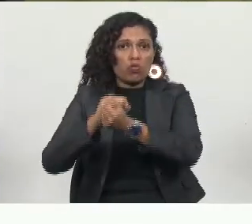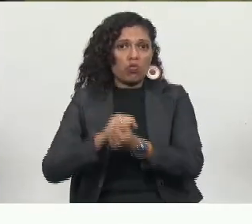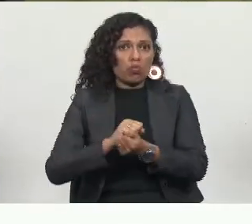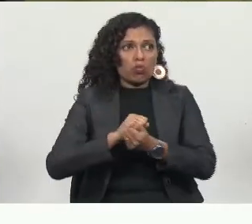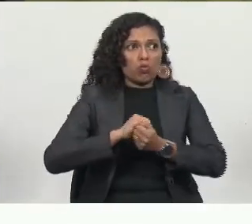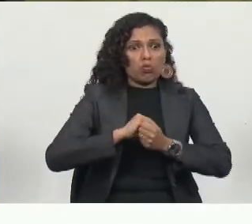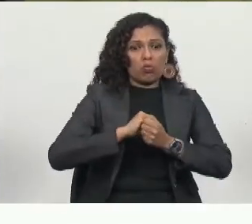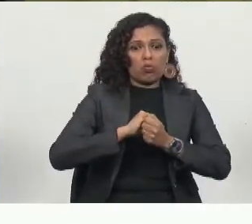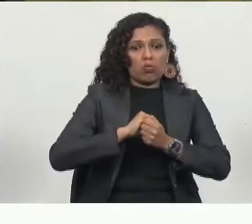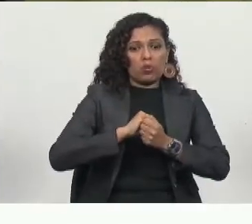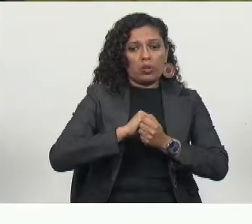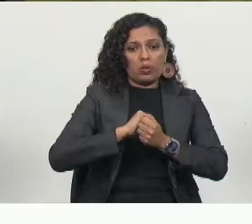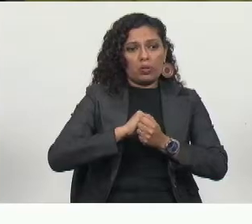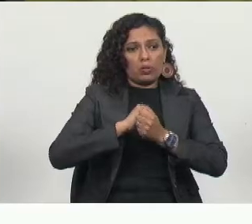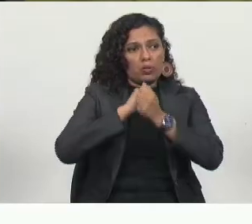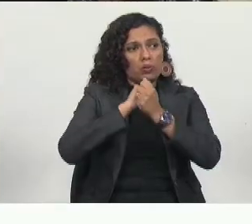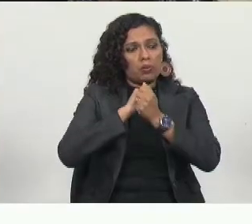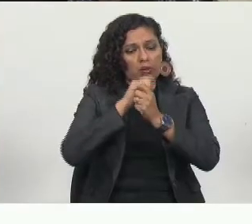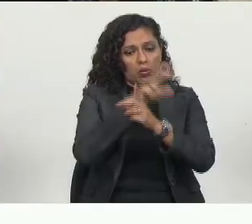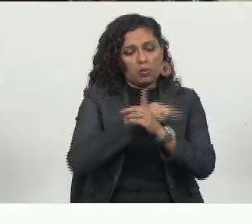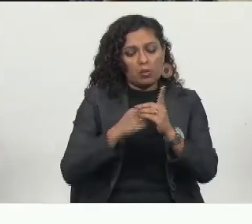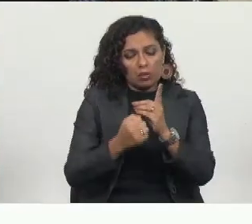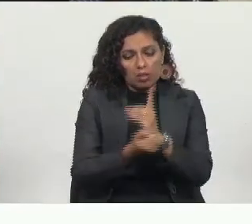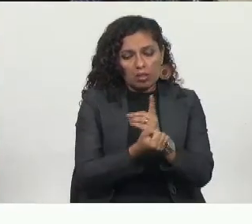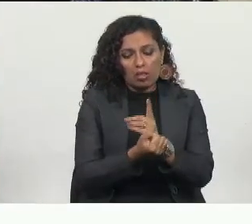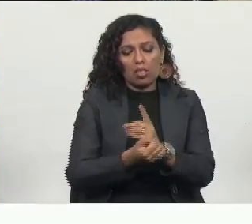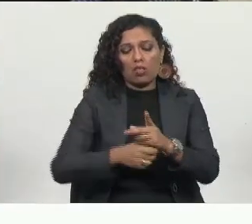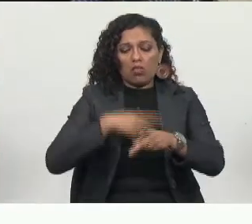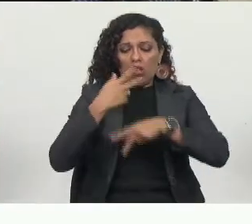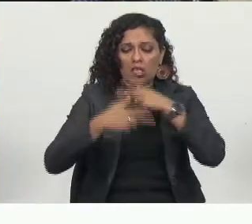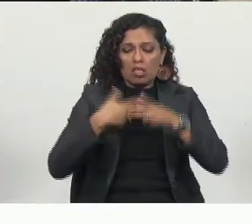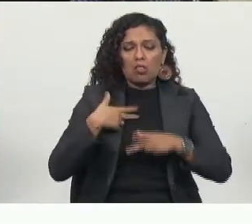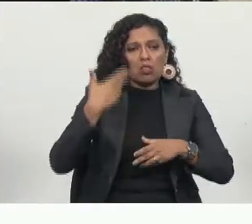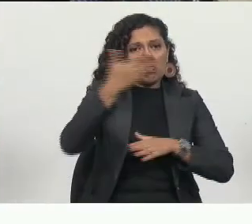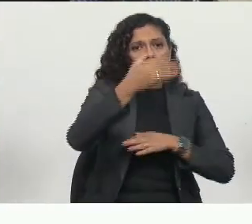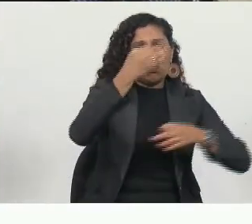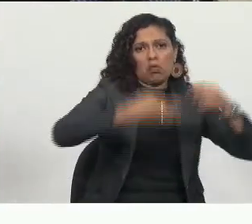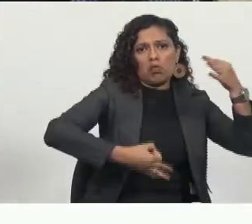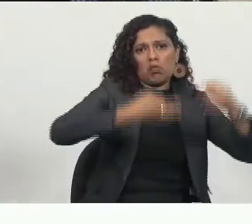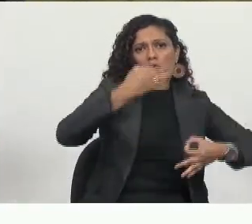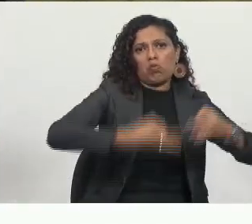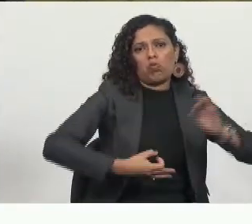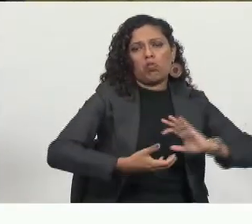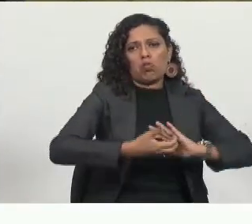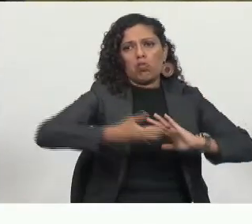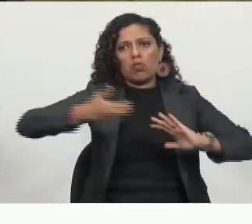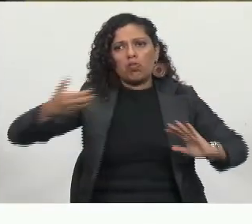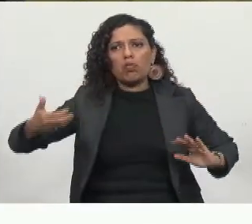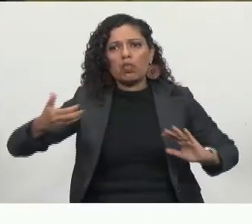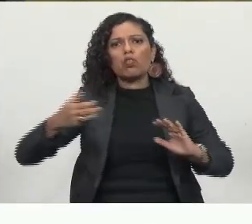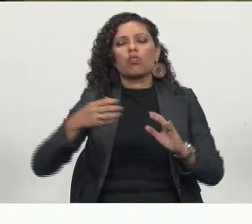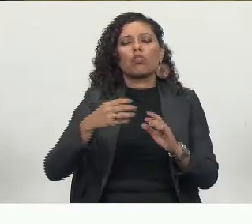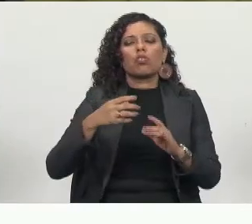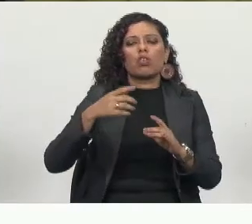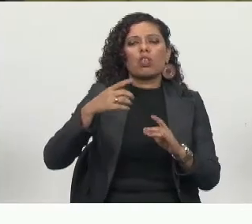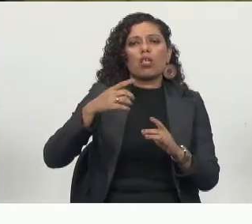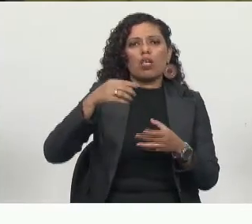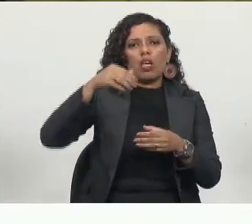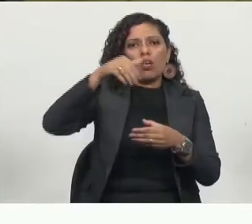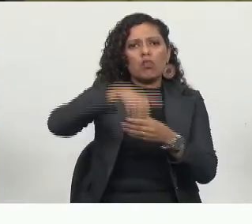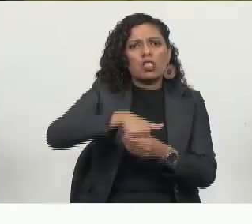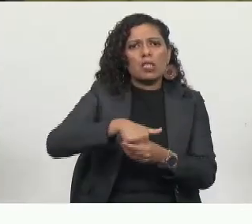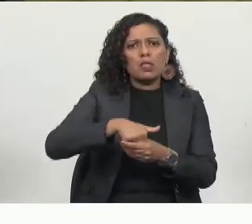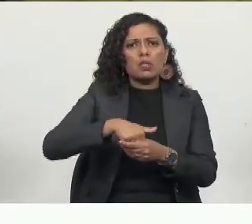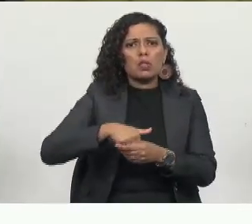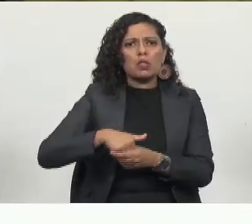judicializar a questão de ontem, Ganhar no né? tapetão, né? Ganhar no tapetão ou, de alguma forma, suspender os efeitos, né, da votação, onde